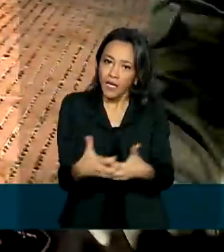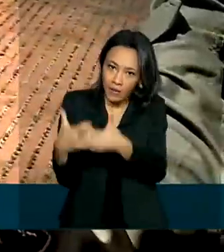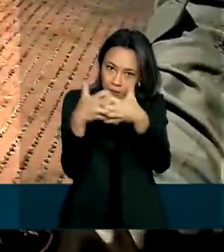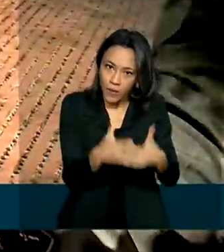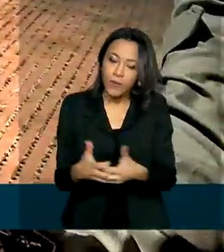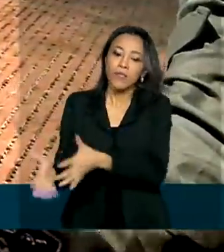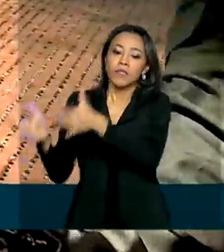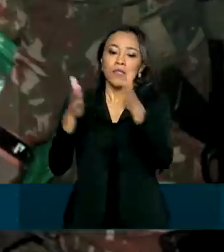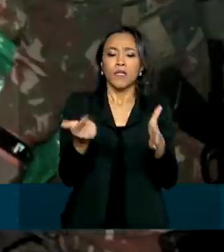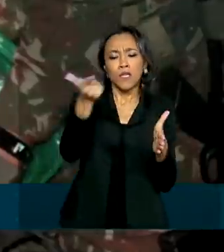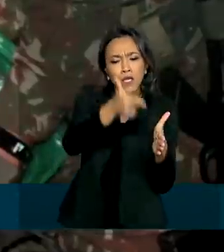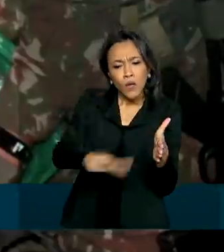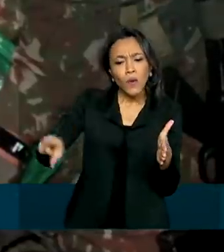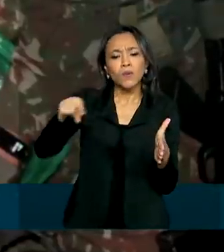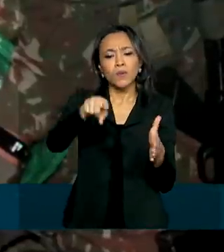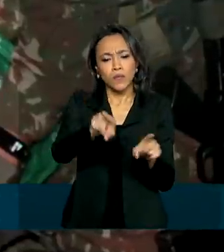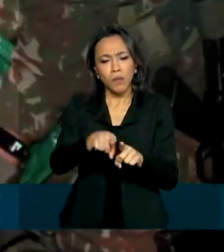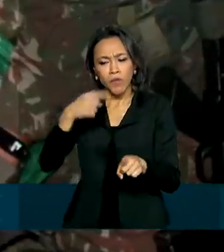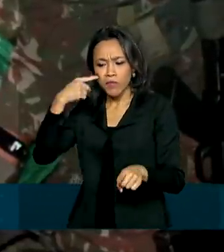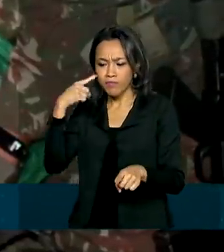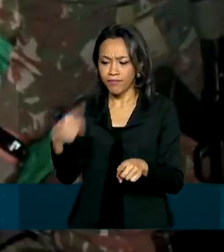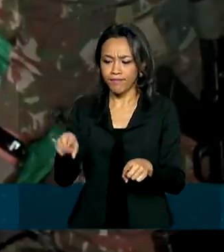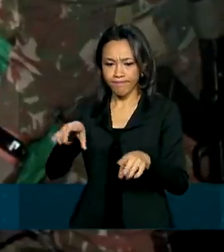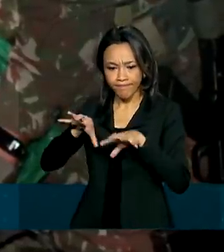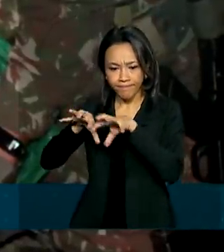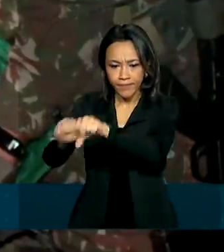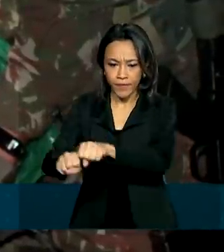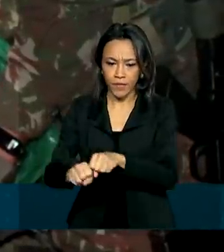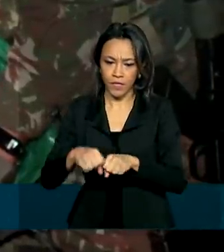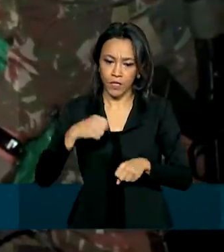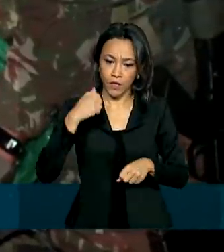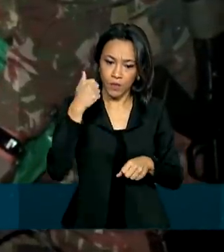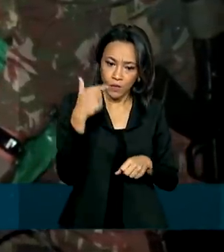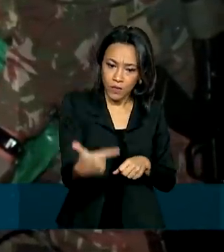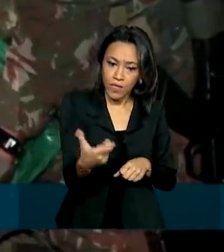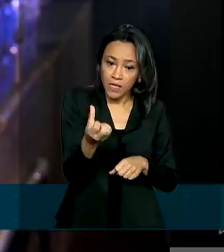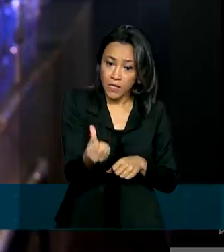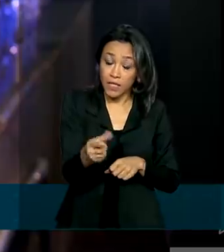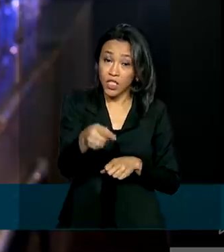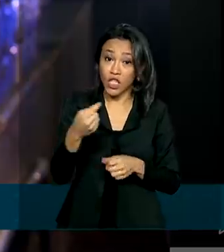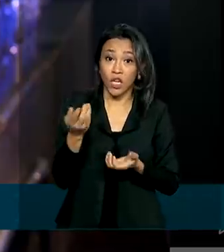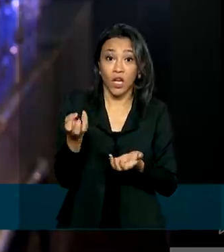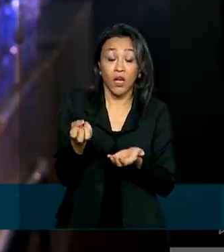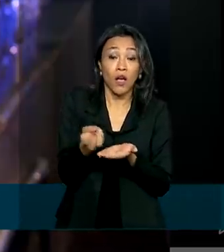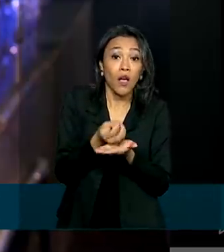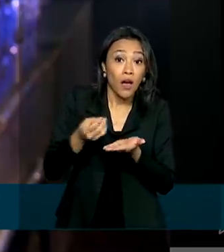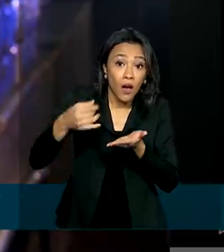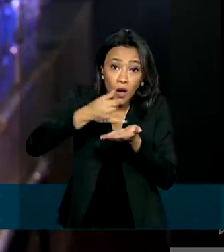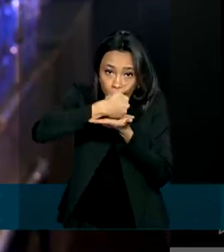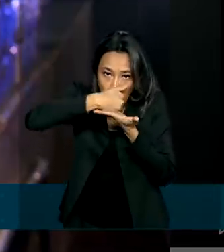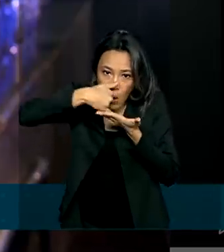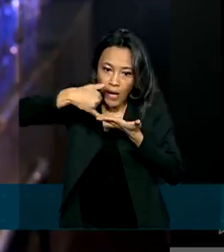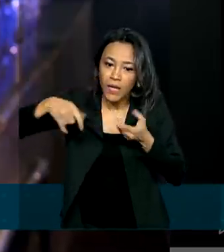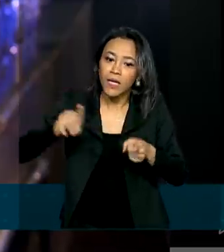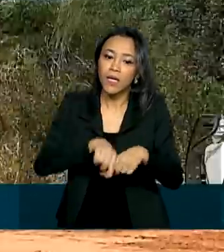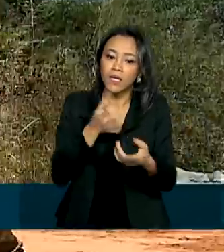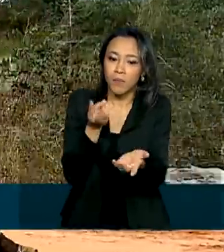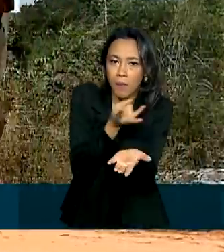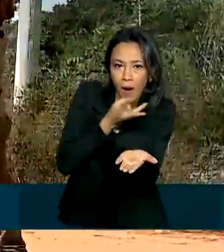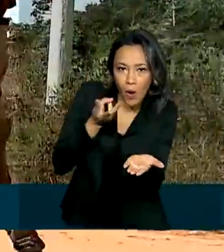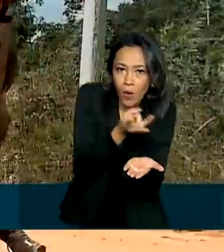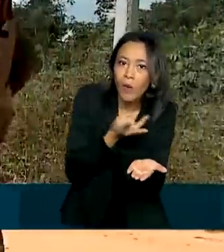crimes ambientais, foram apreendidos 206 quilos de pasta base de cocaína e 123 quilos de maconha.